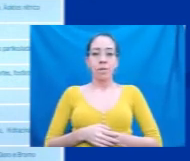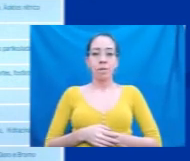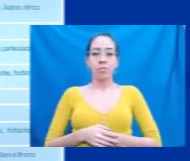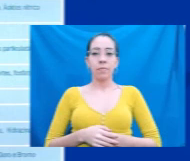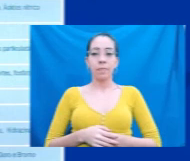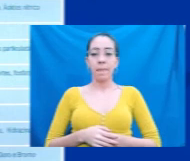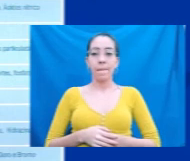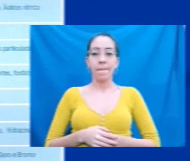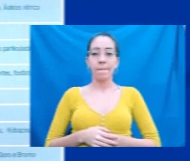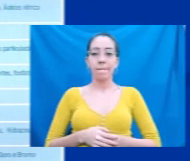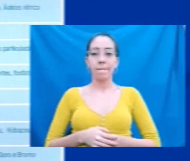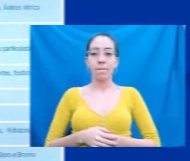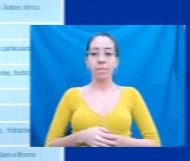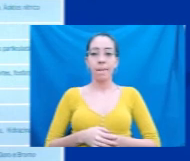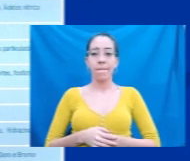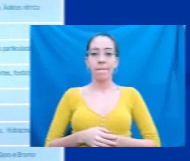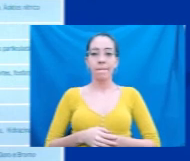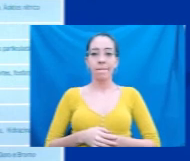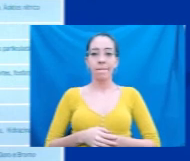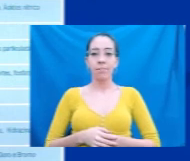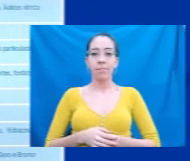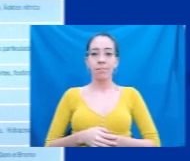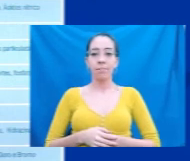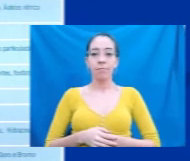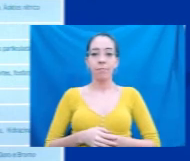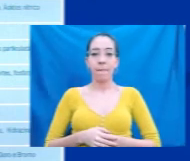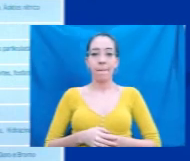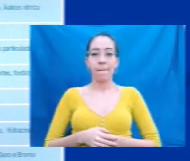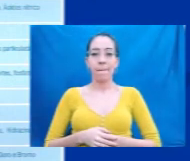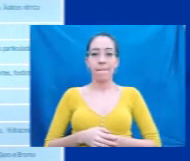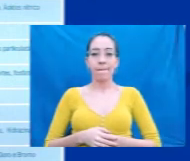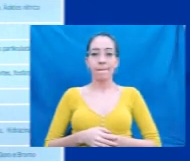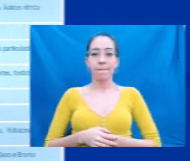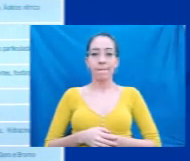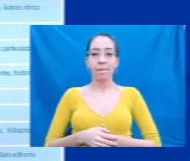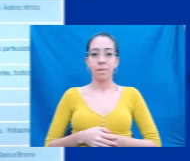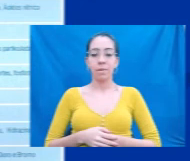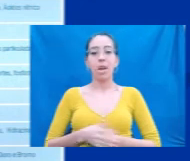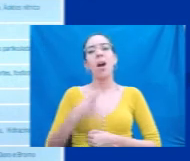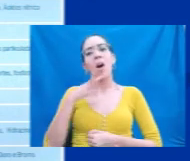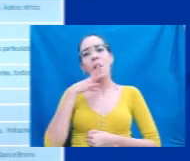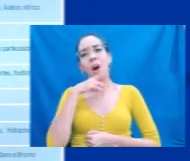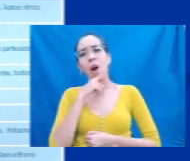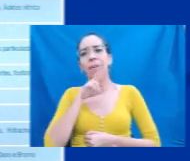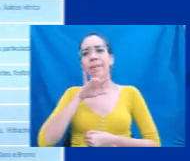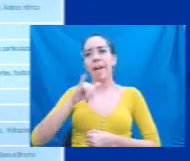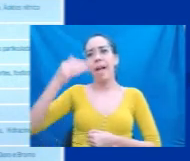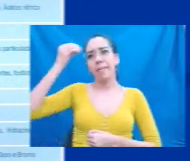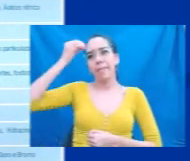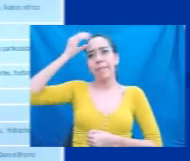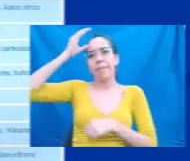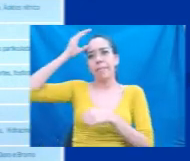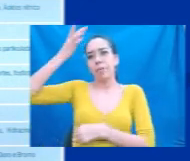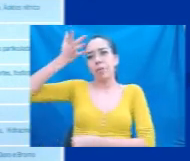bromo, enfim, né? Obviamente ninguém vai saber isso de antemão. Nós temos que, quando vamos organizar, acondicionar